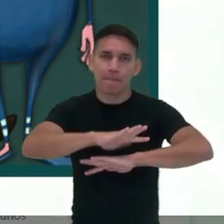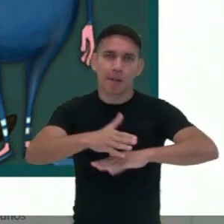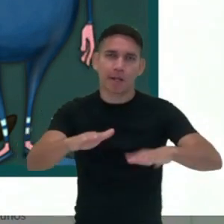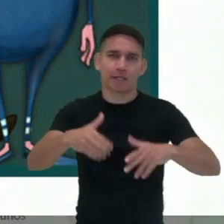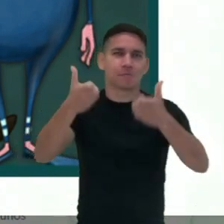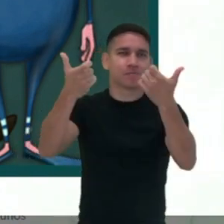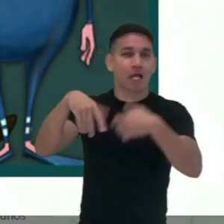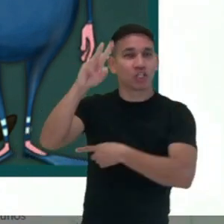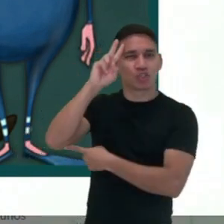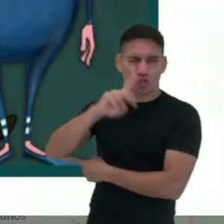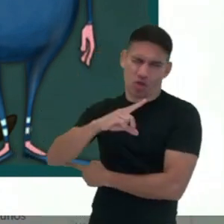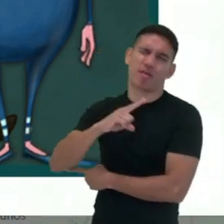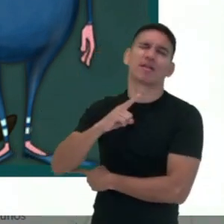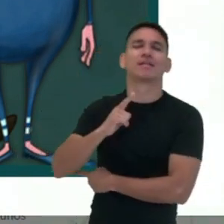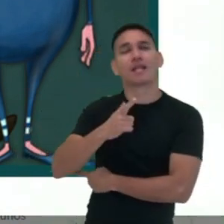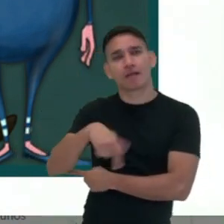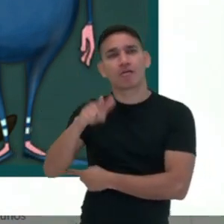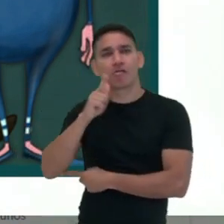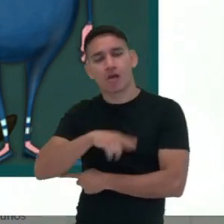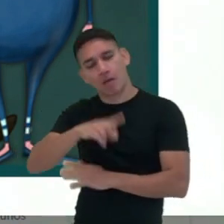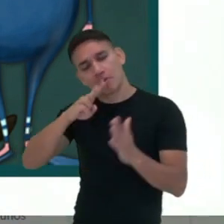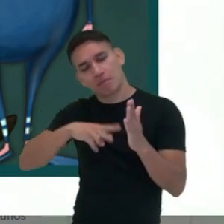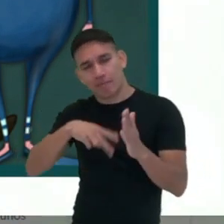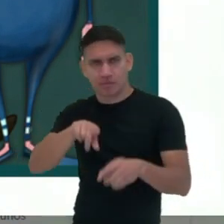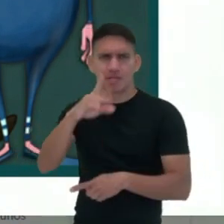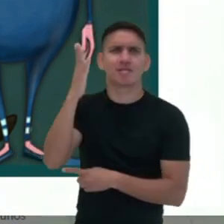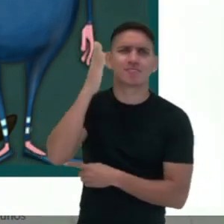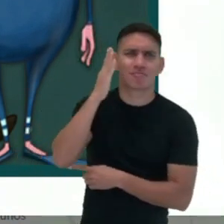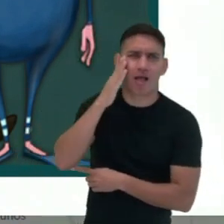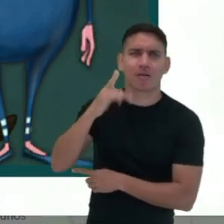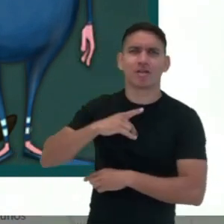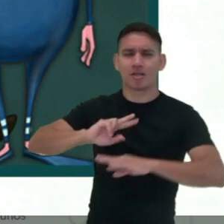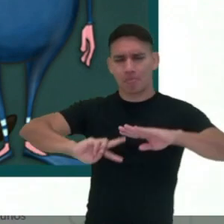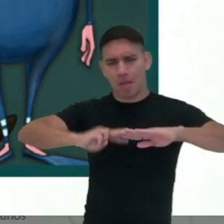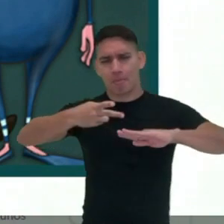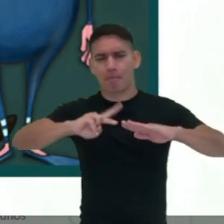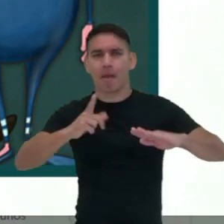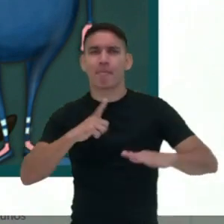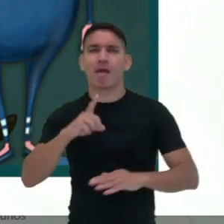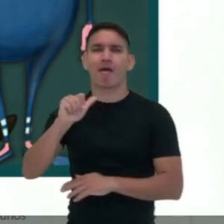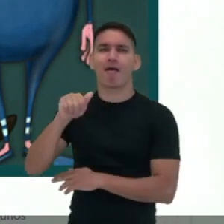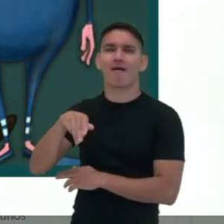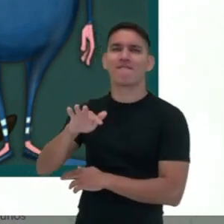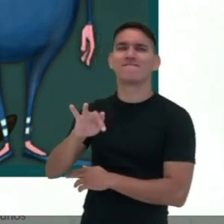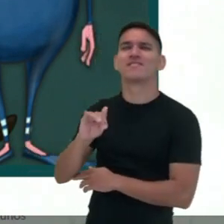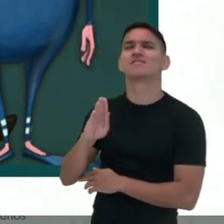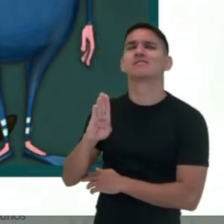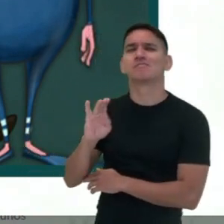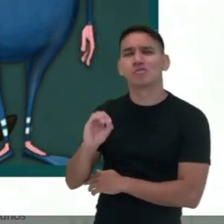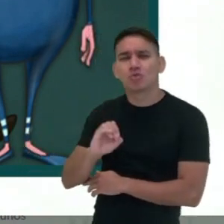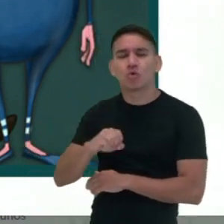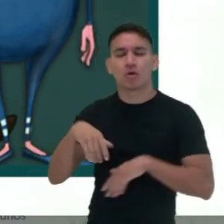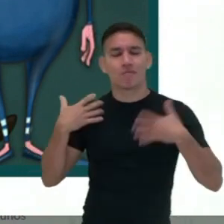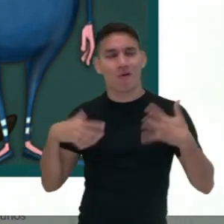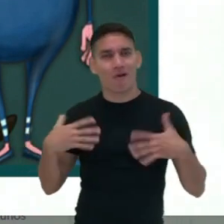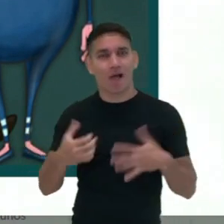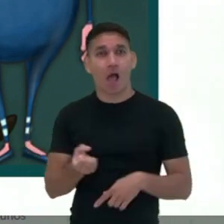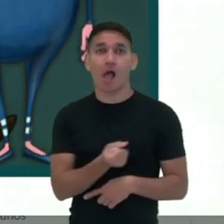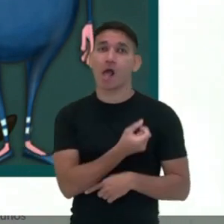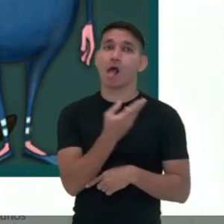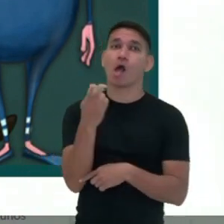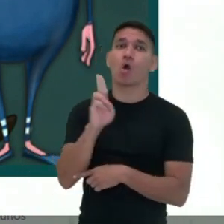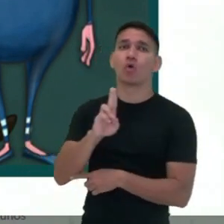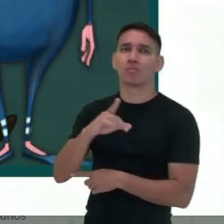uma historinha, né? Além disso, você sabia, né? Este anfíbio incrível, né? Algumas vezes chamado de